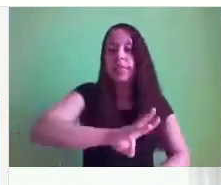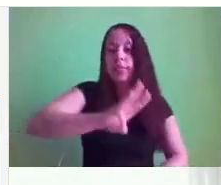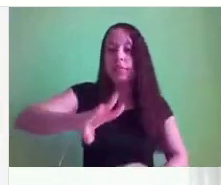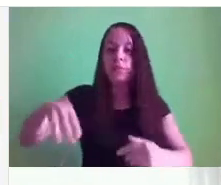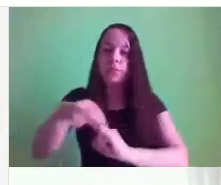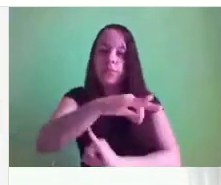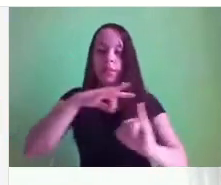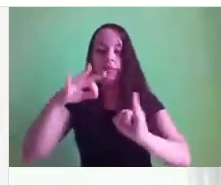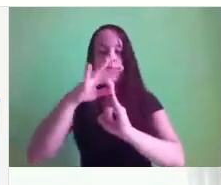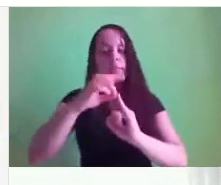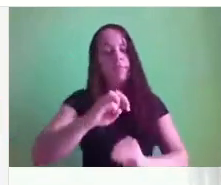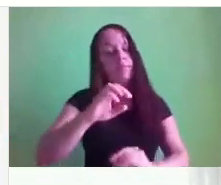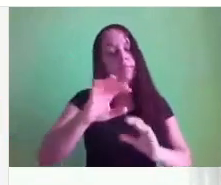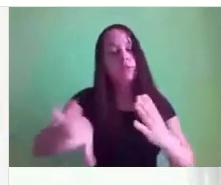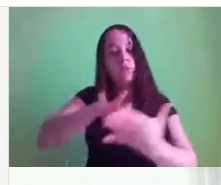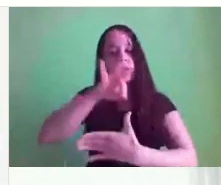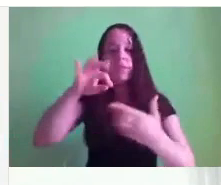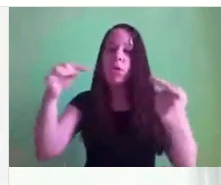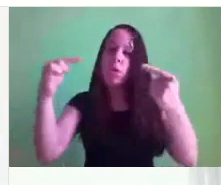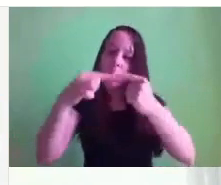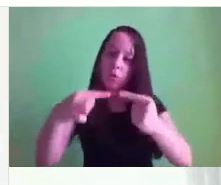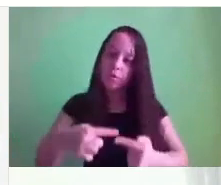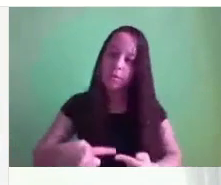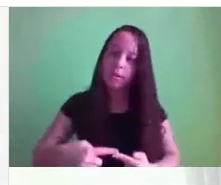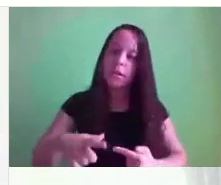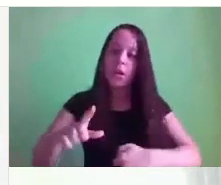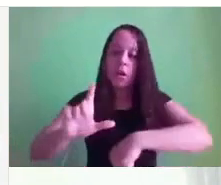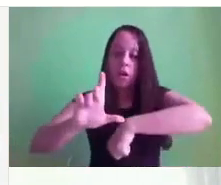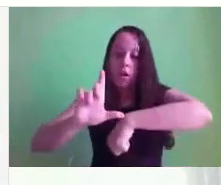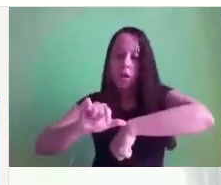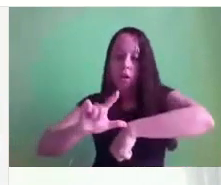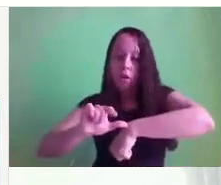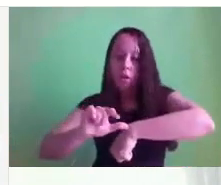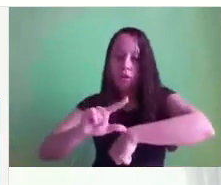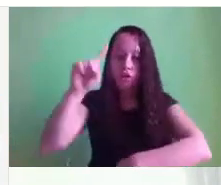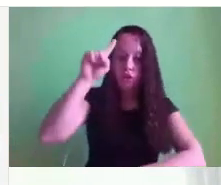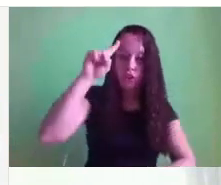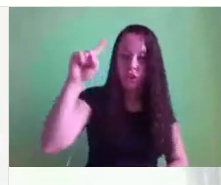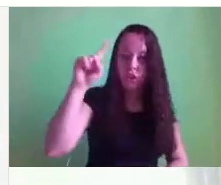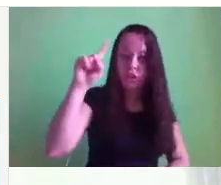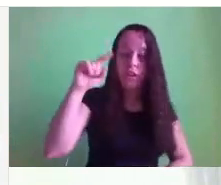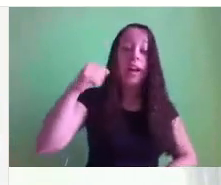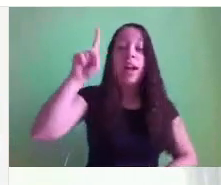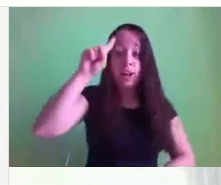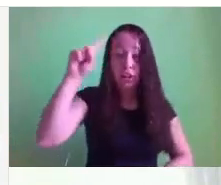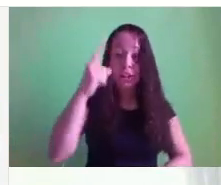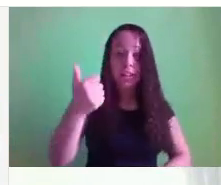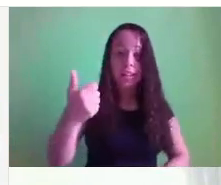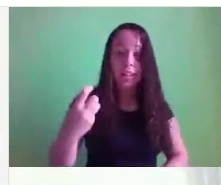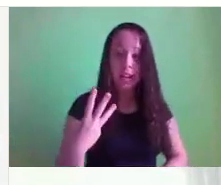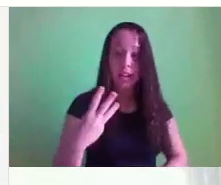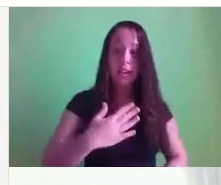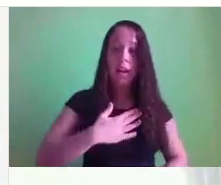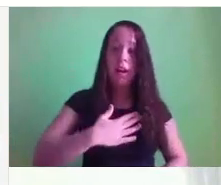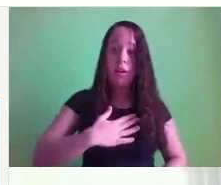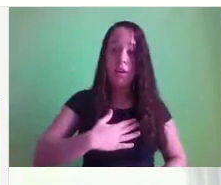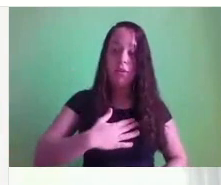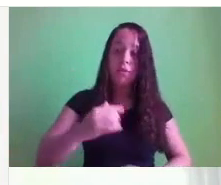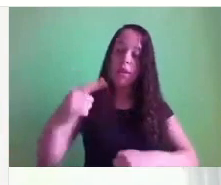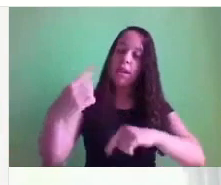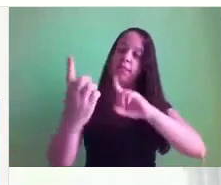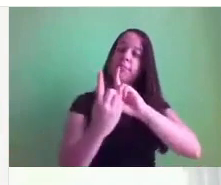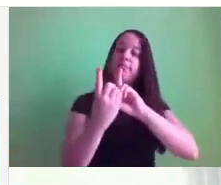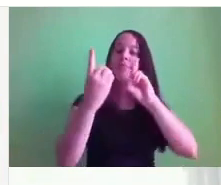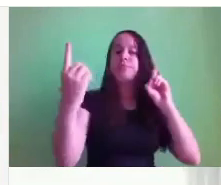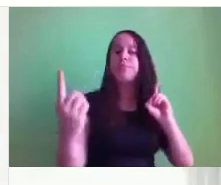previsto, às 13, dia 13 de 8 de 2020, de forma remota. Conforme o